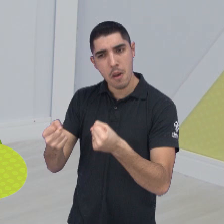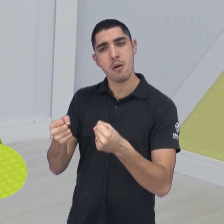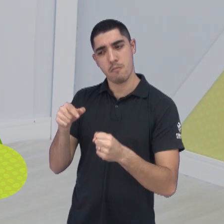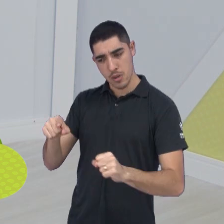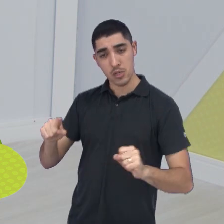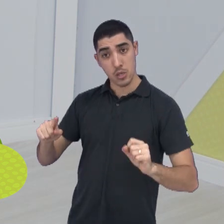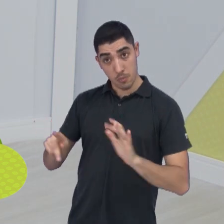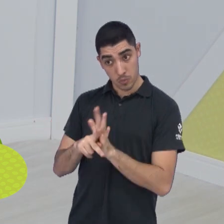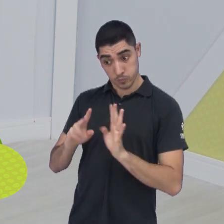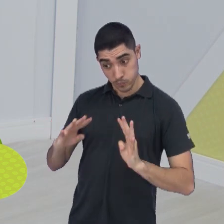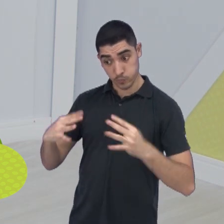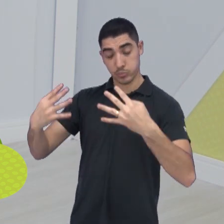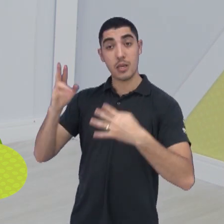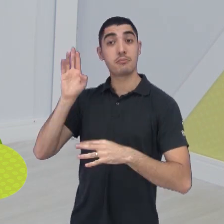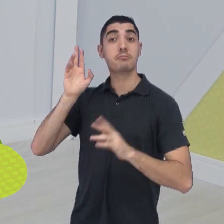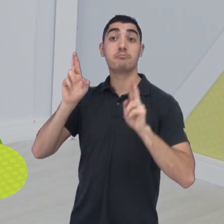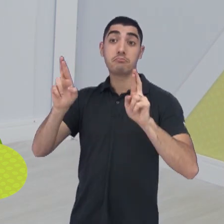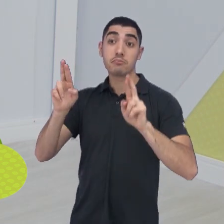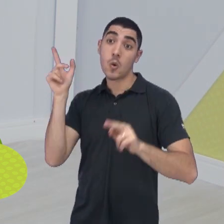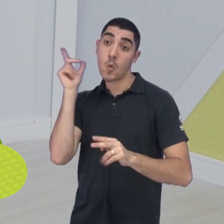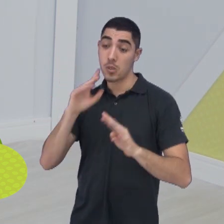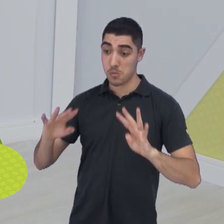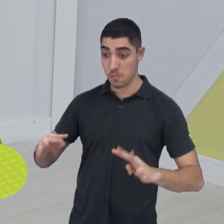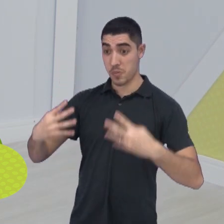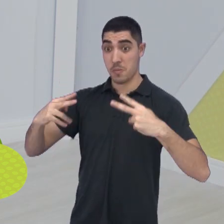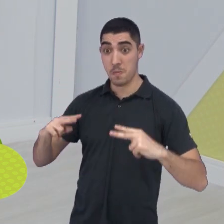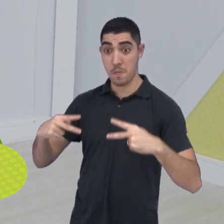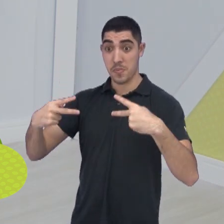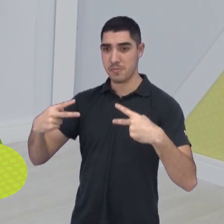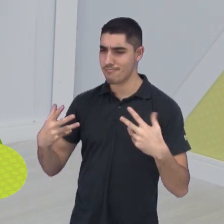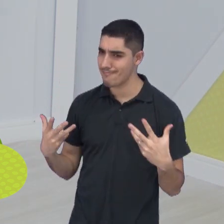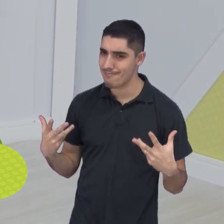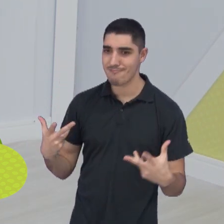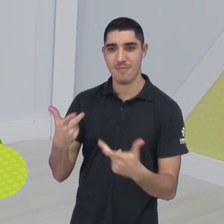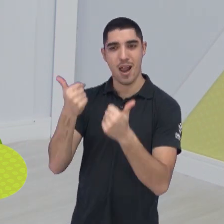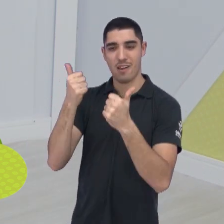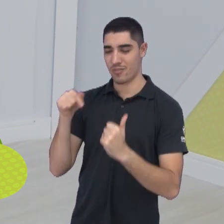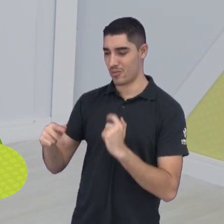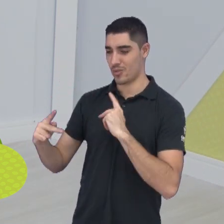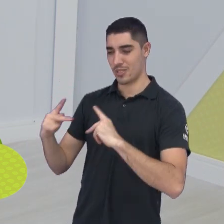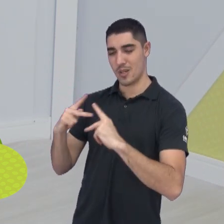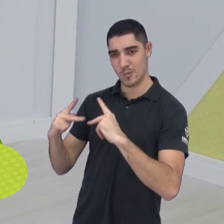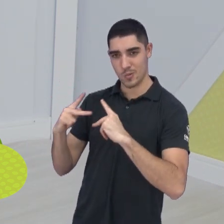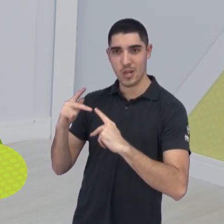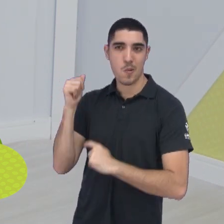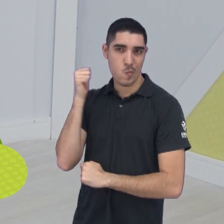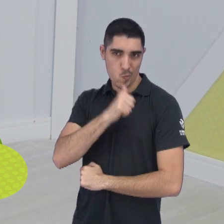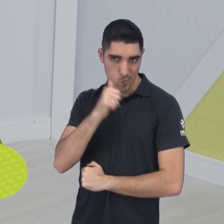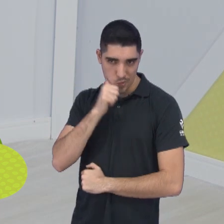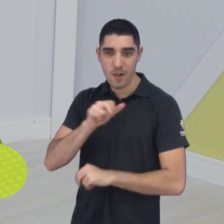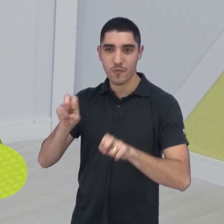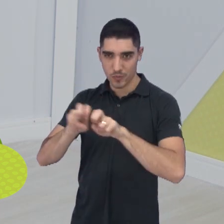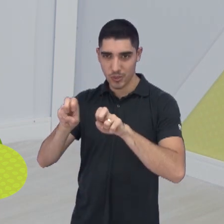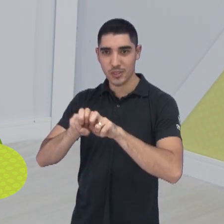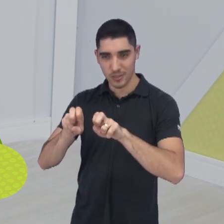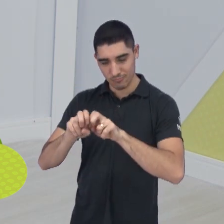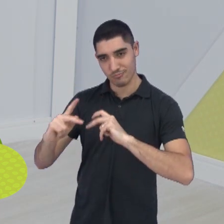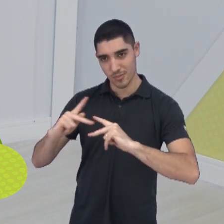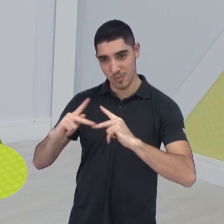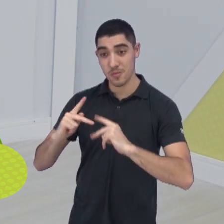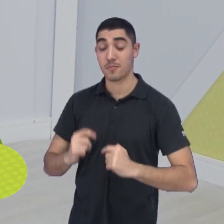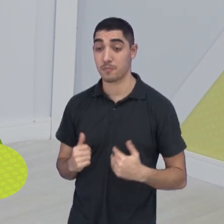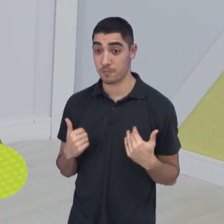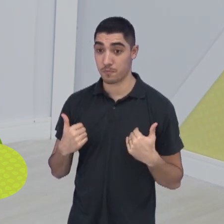primeiro mata-mata. Quem sabe chegar numa semifinal de liga vai ser sensacional para a Máquina Amarela de futsal de São José dos Campos,